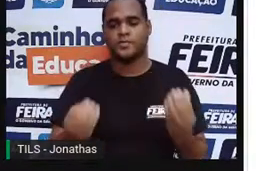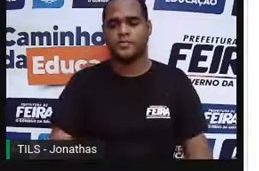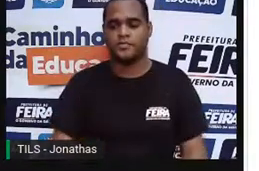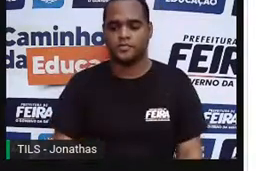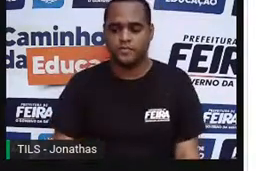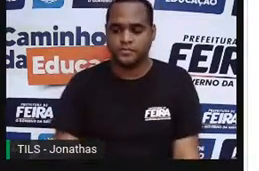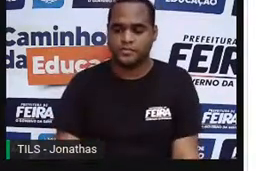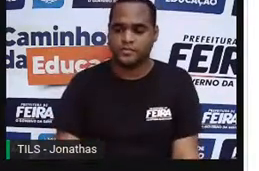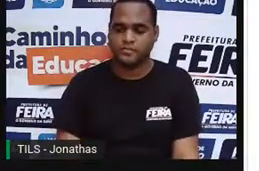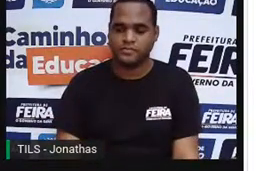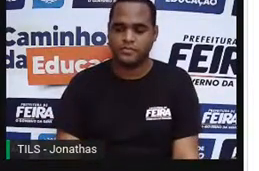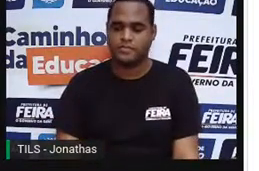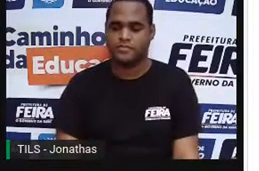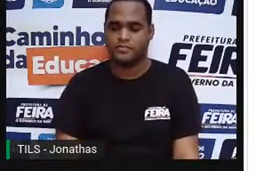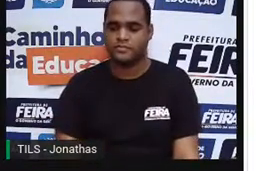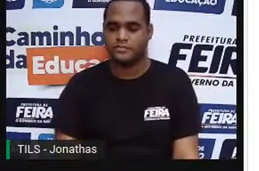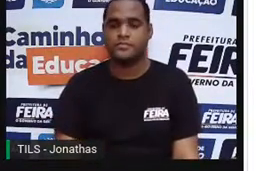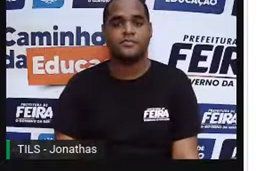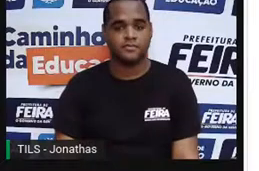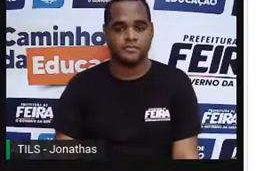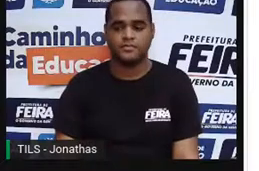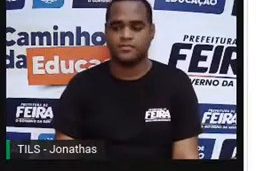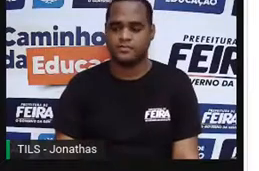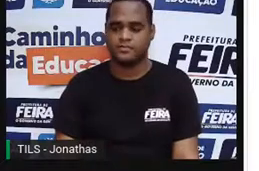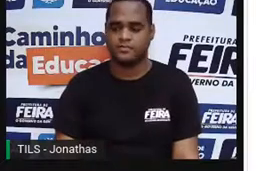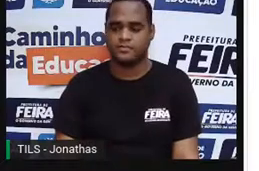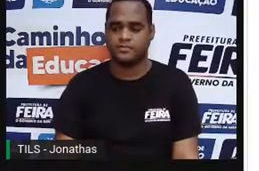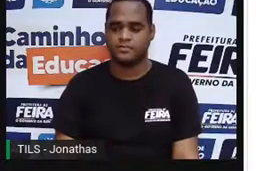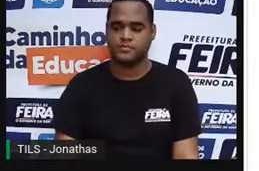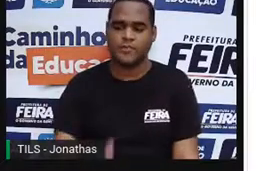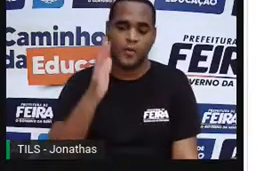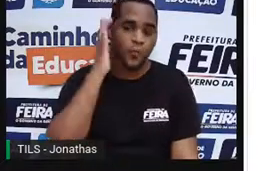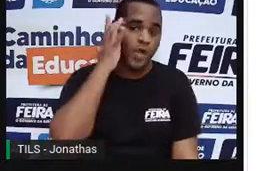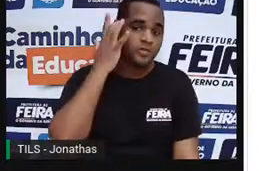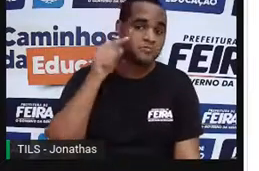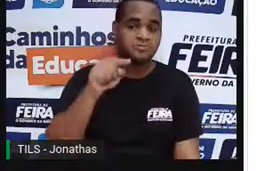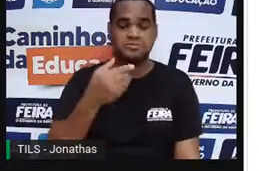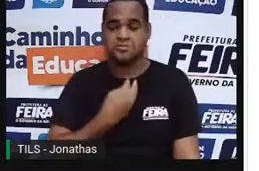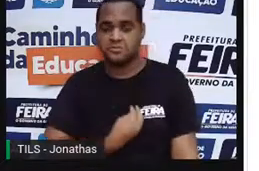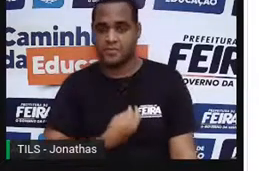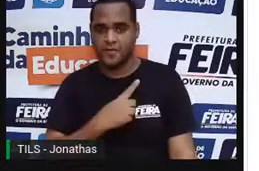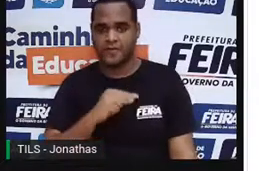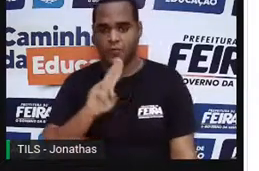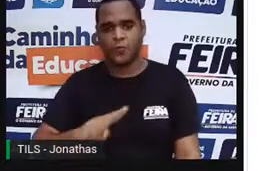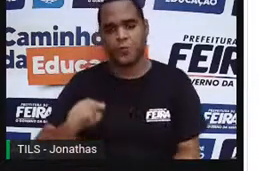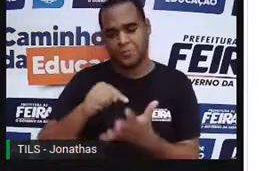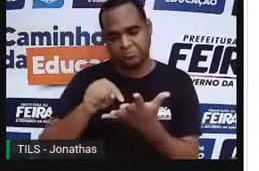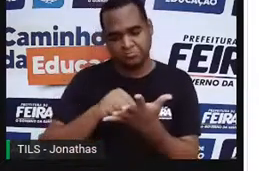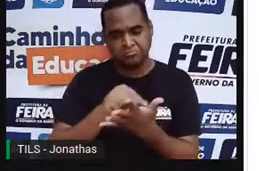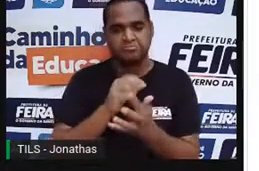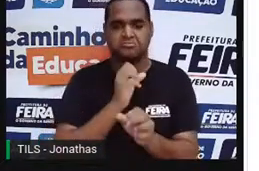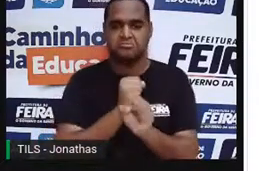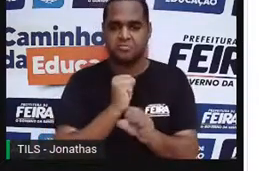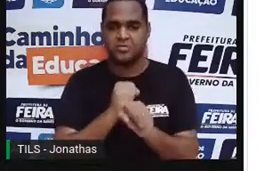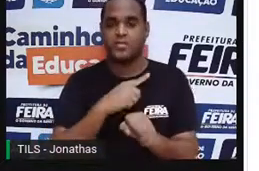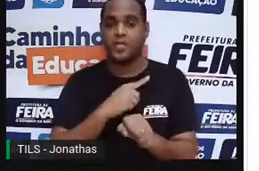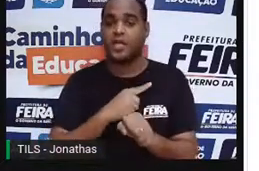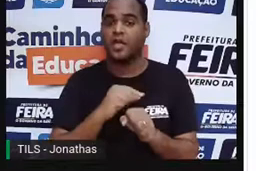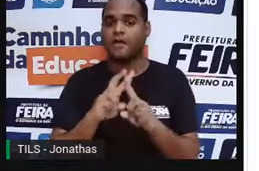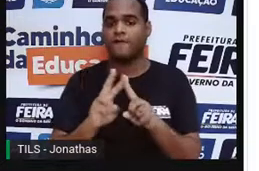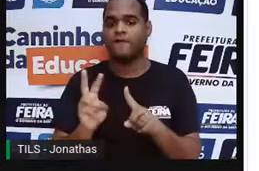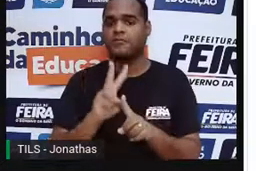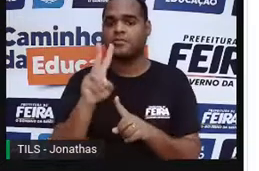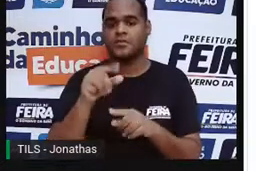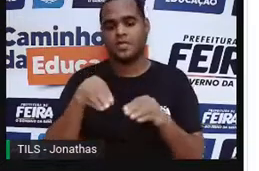Tá bom eu acho que até aqui se você usa uma calculadora você descobriu esse valor e o valor